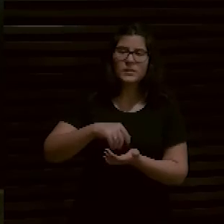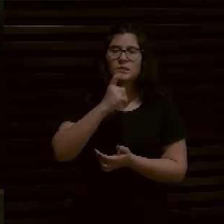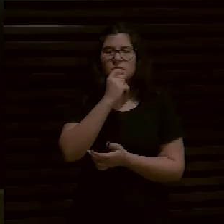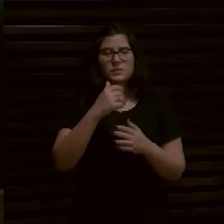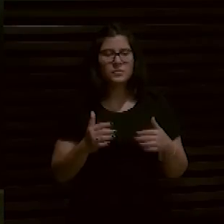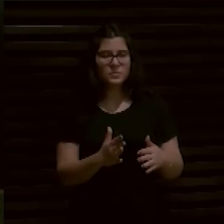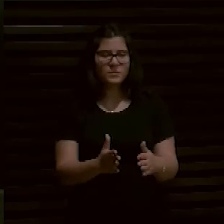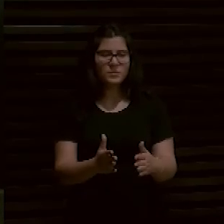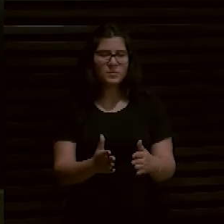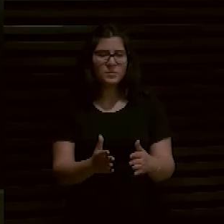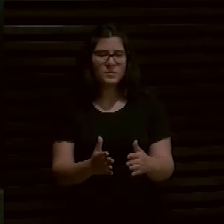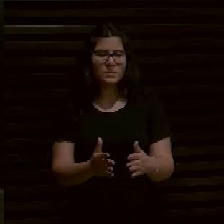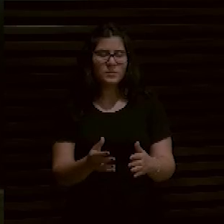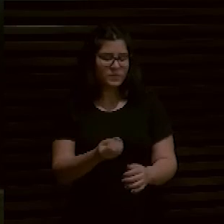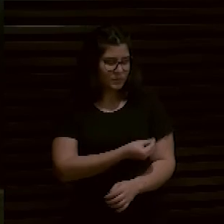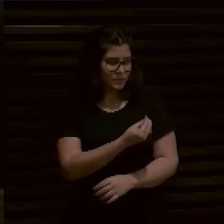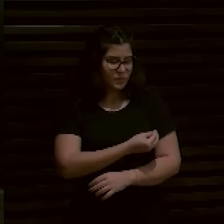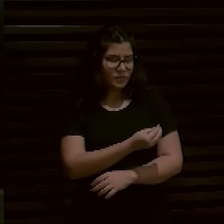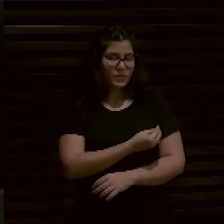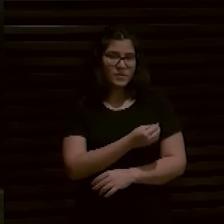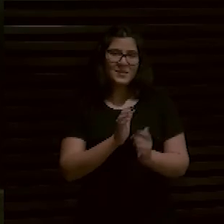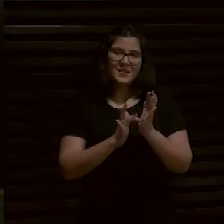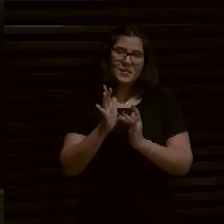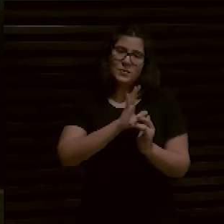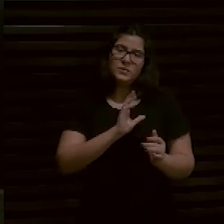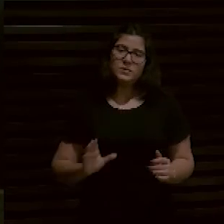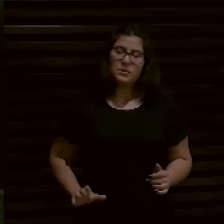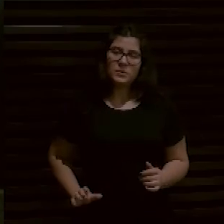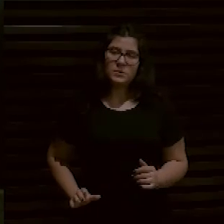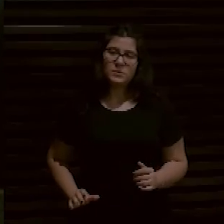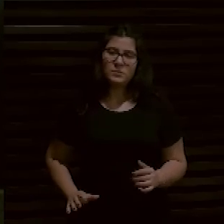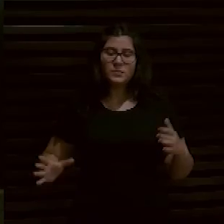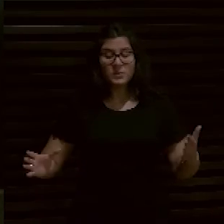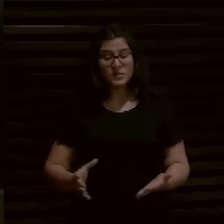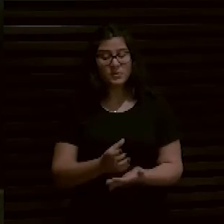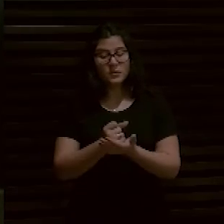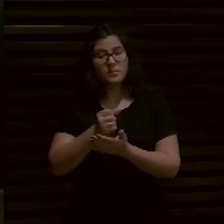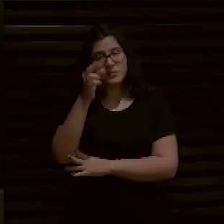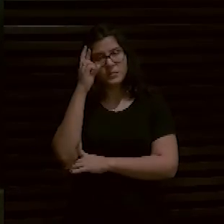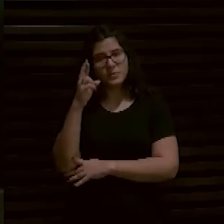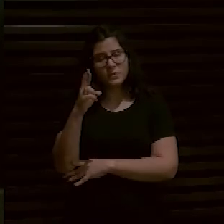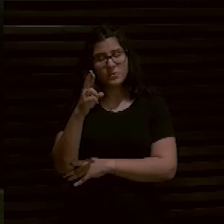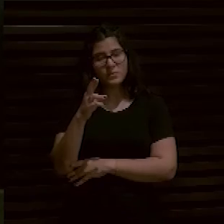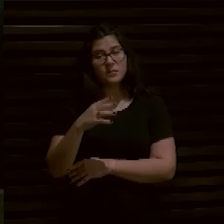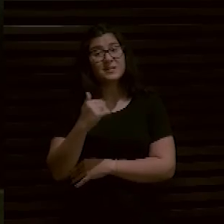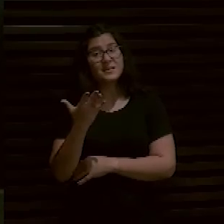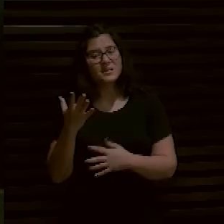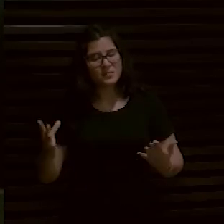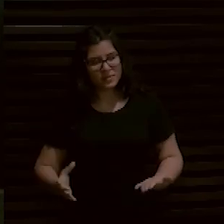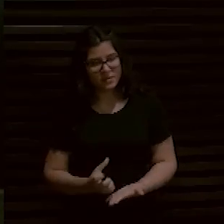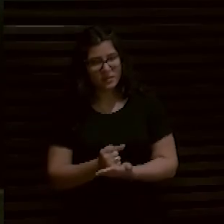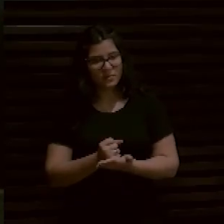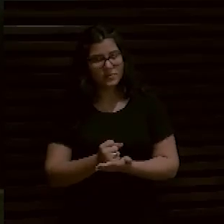correntes do manancial de águas vivas, Jesus Cristo. Salva-me, Senhor, e serei salvo,